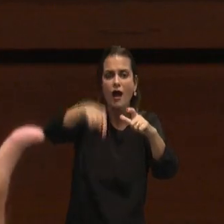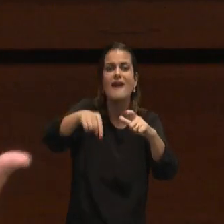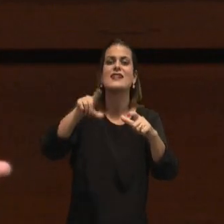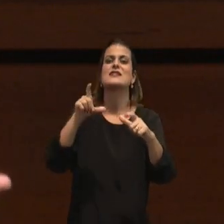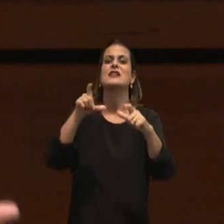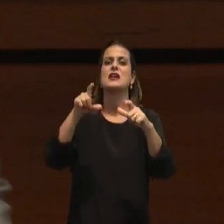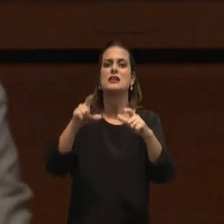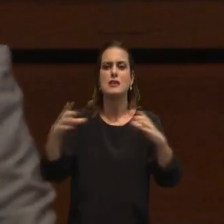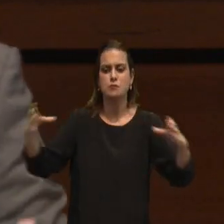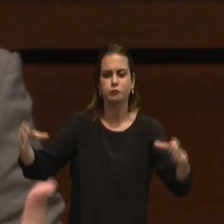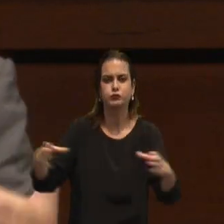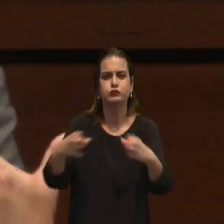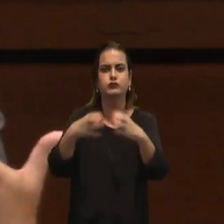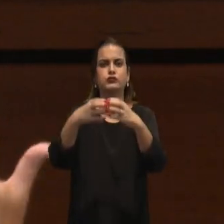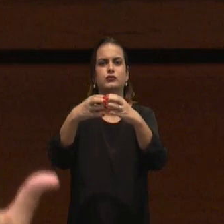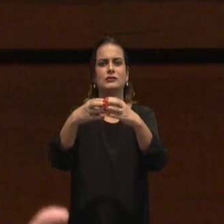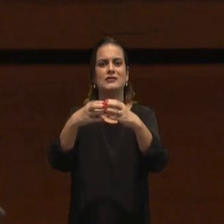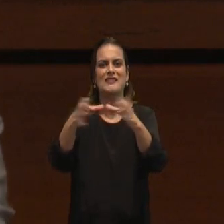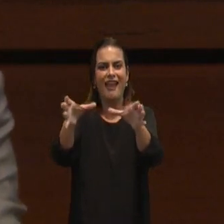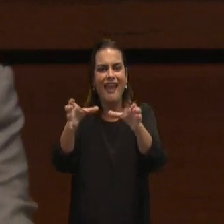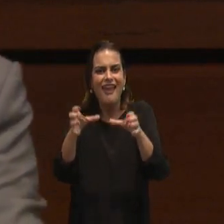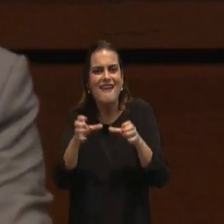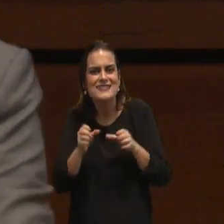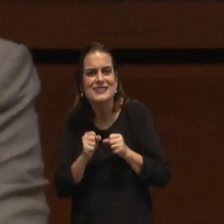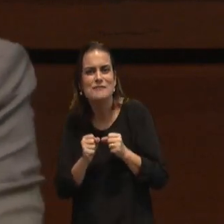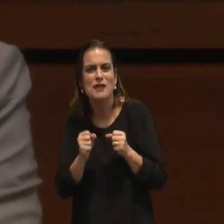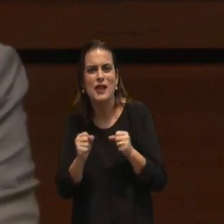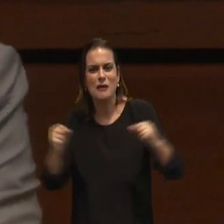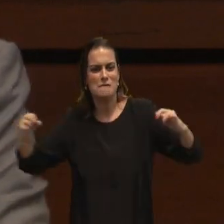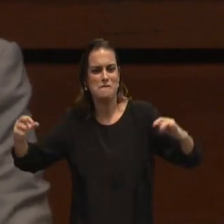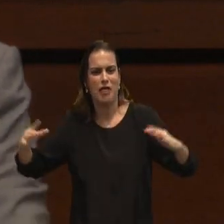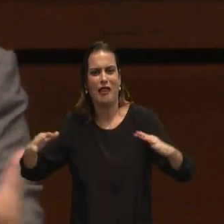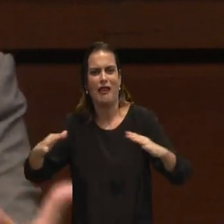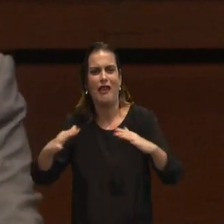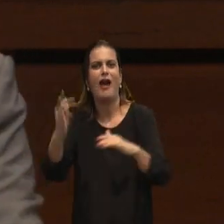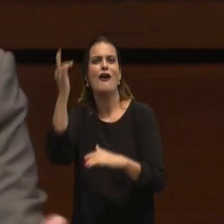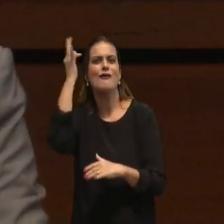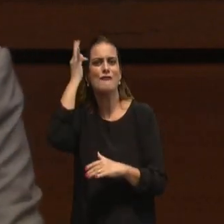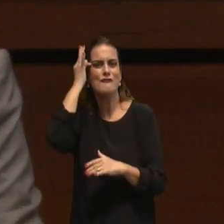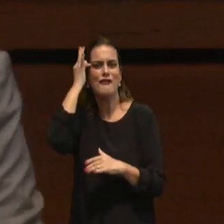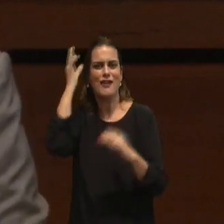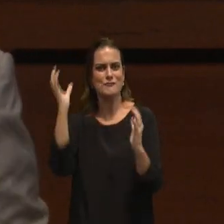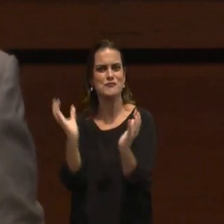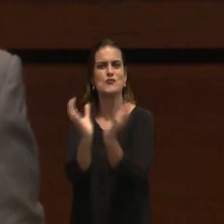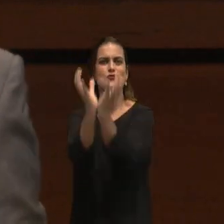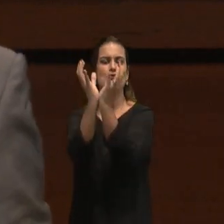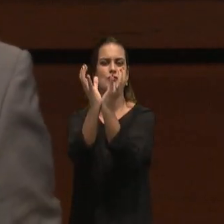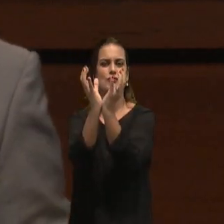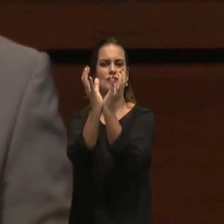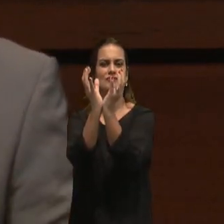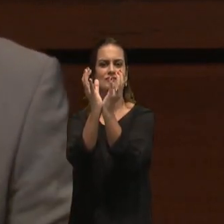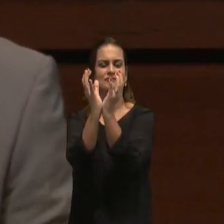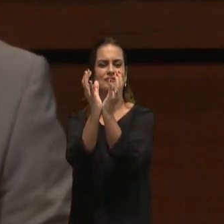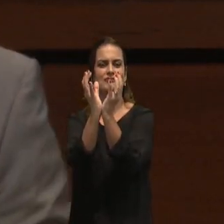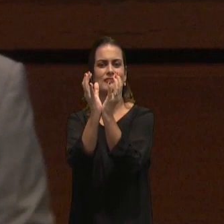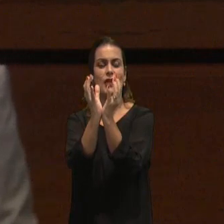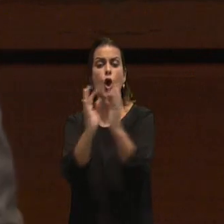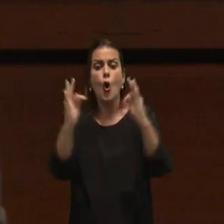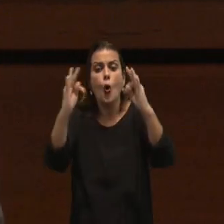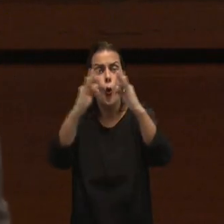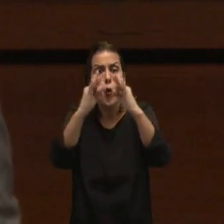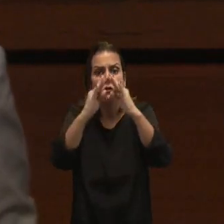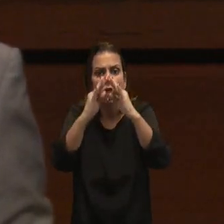local de agregar, de receber aquela fé daquele fiel que se dirigia ao templo. O templo é